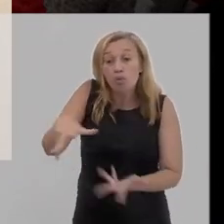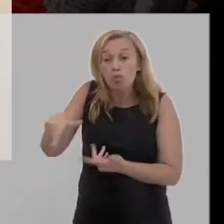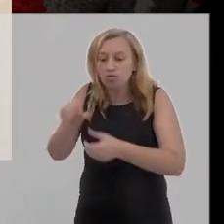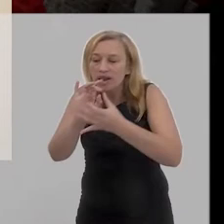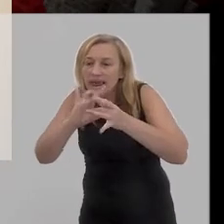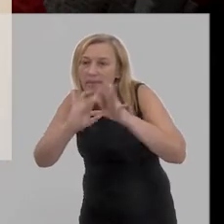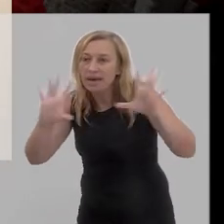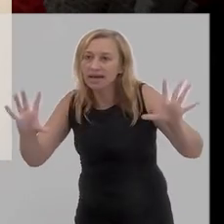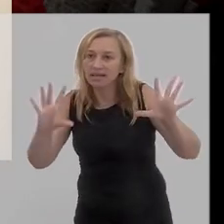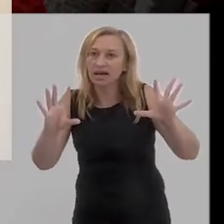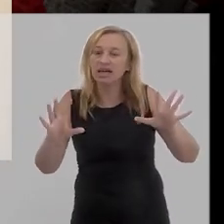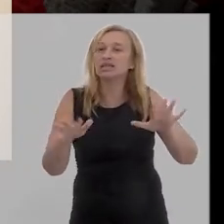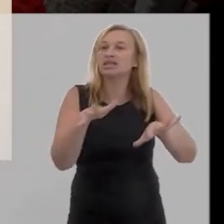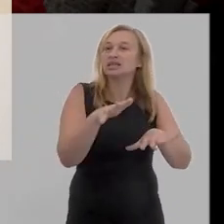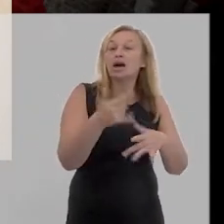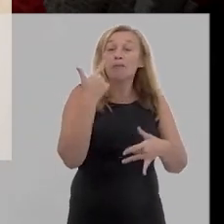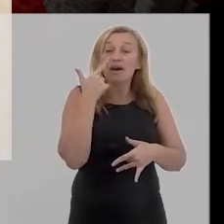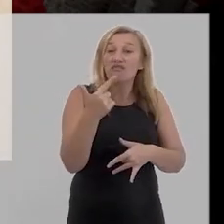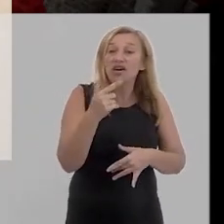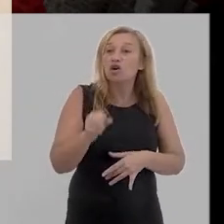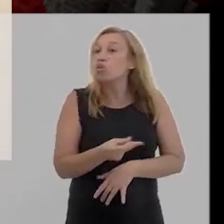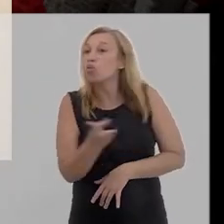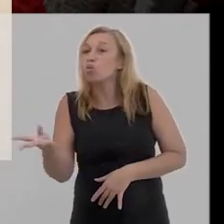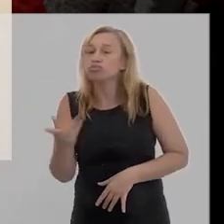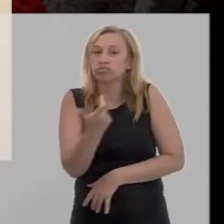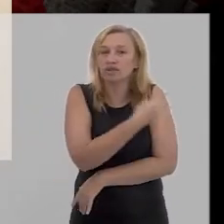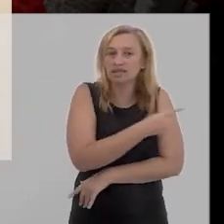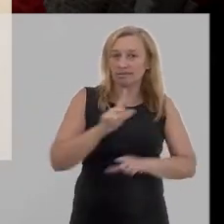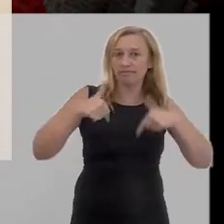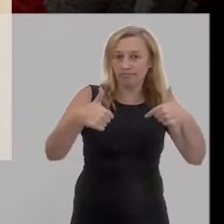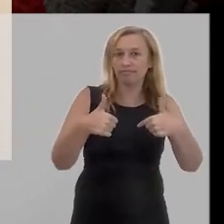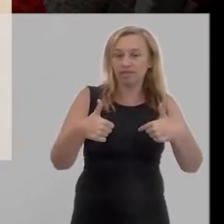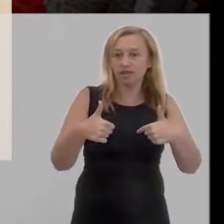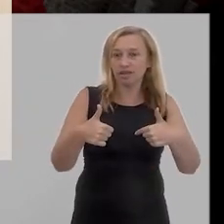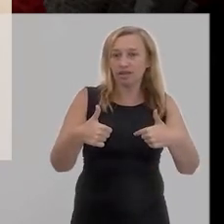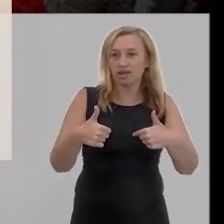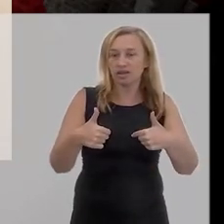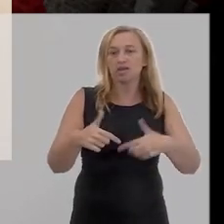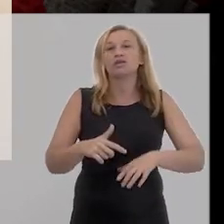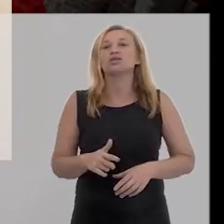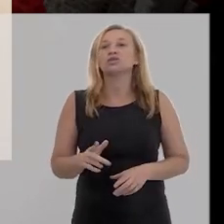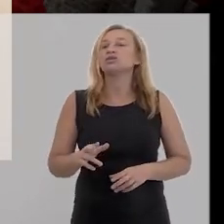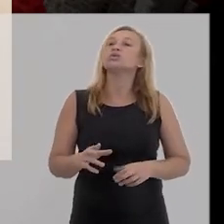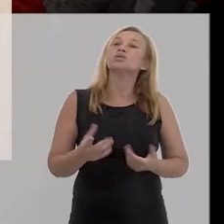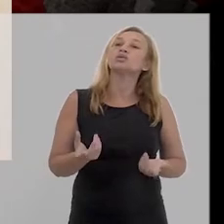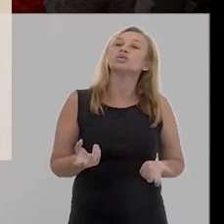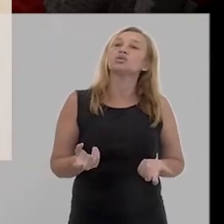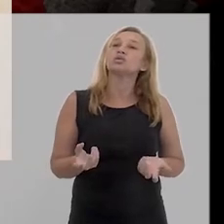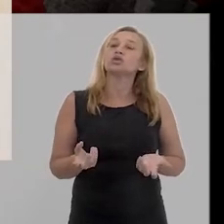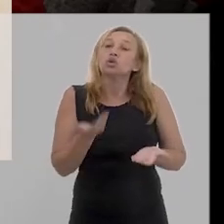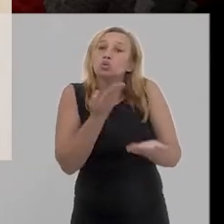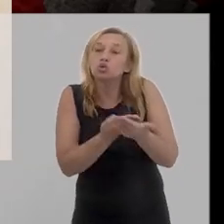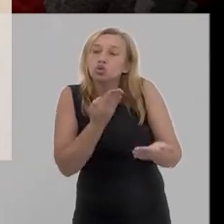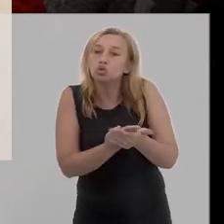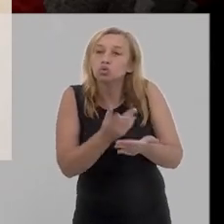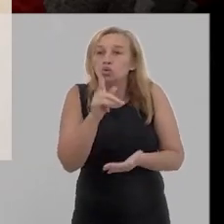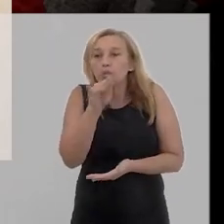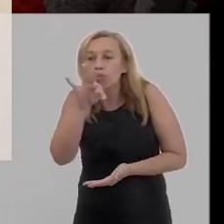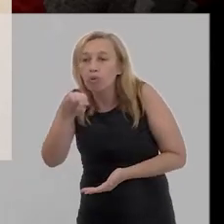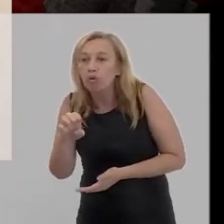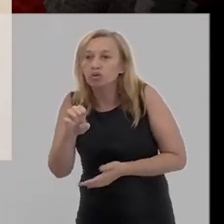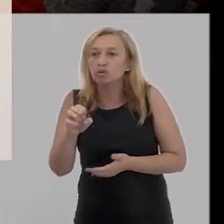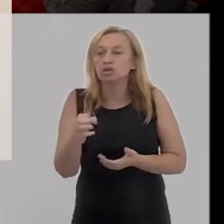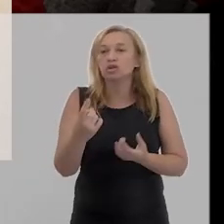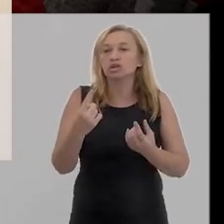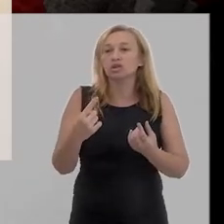mundo, liberdade sexual, para a gente ver o quanto a vacina funciona. Aí eu uso esse recurso do estudo ponte, que é o